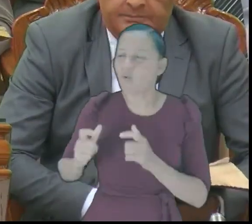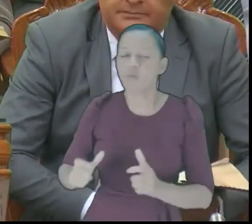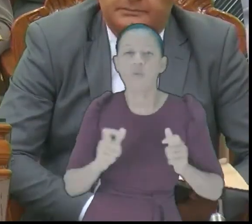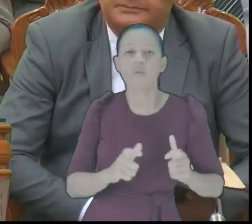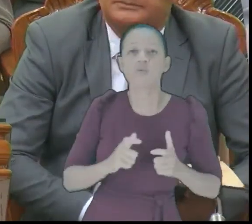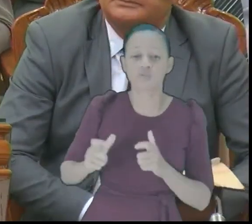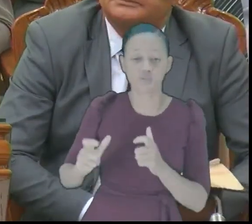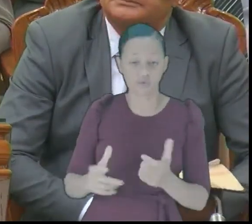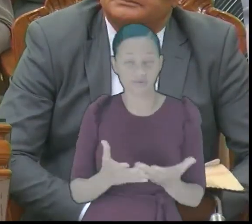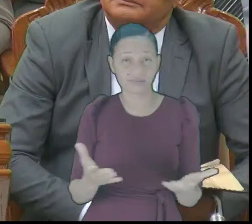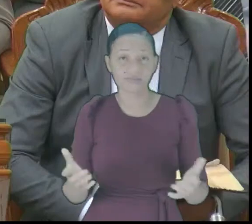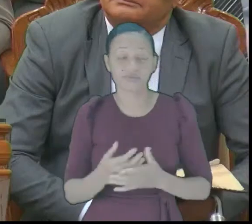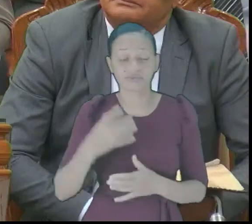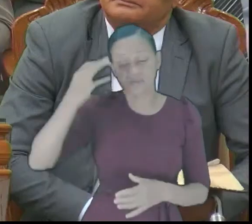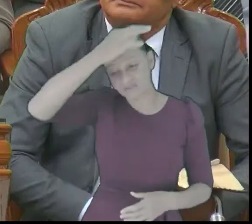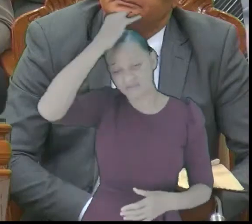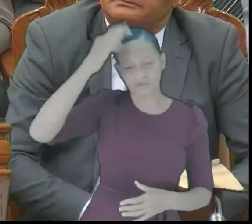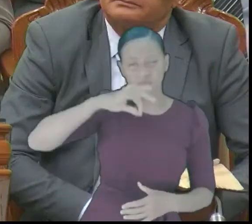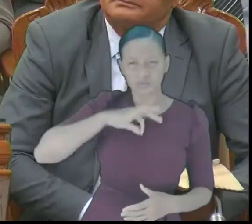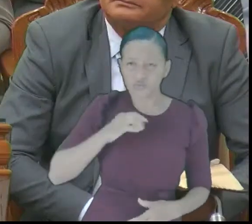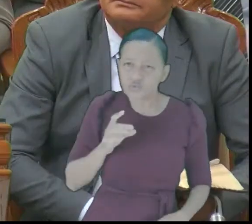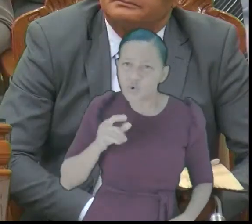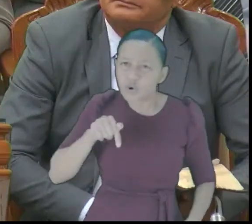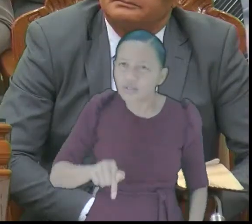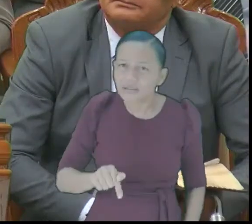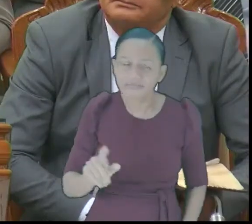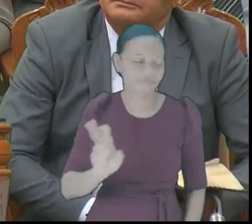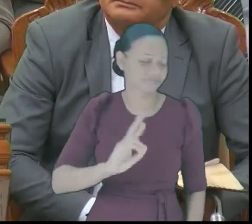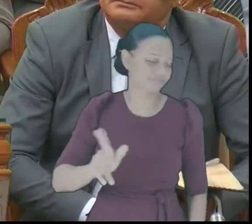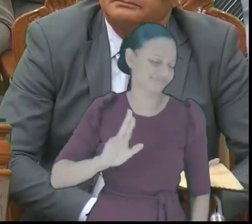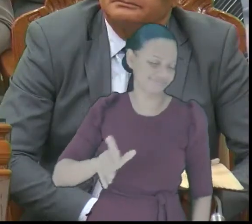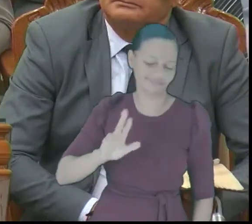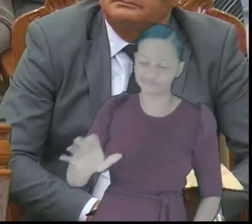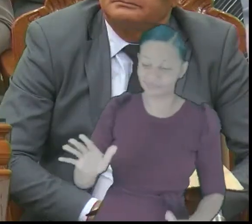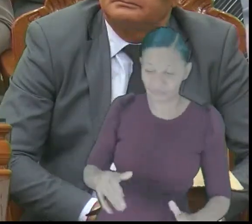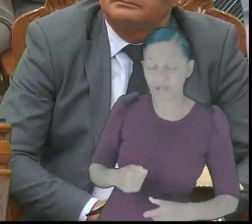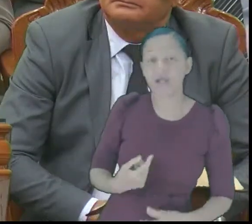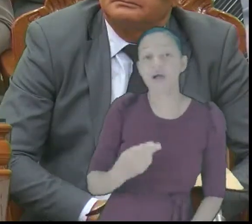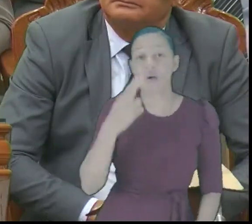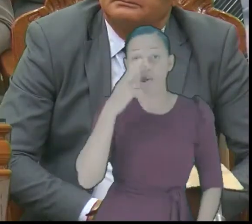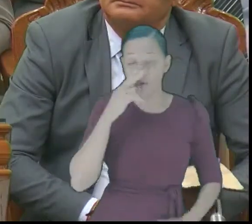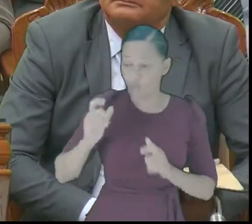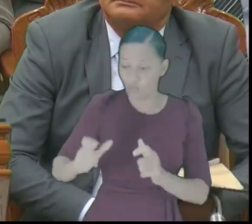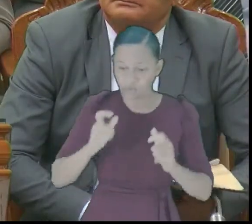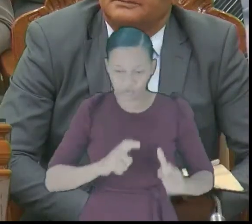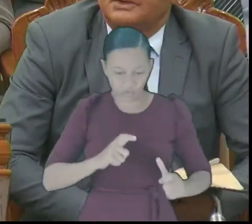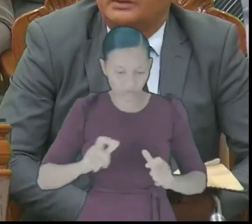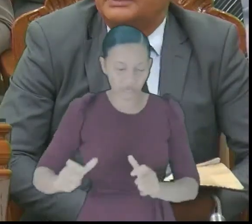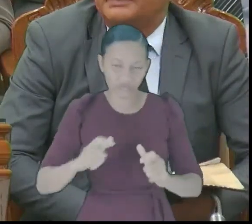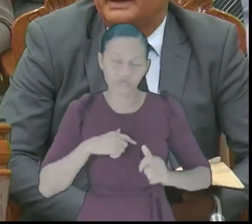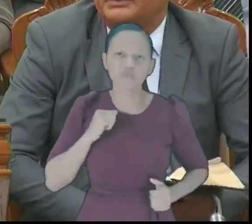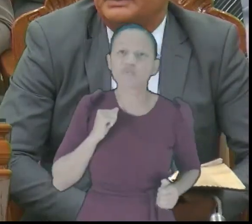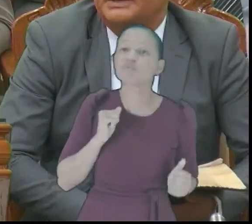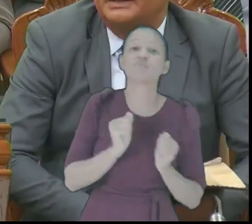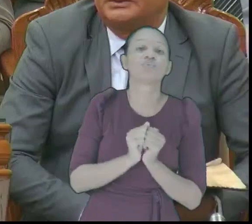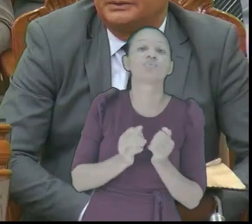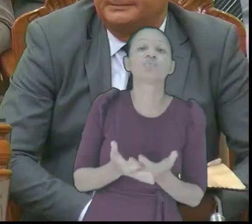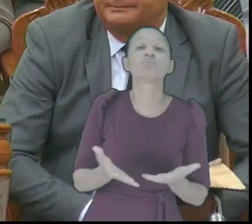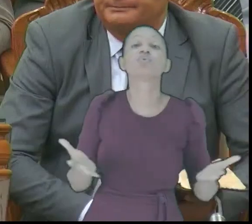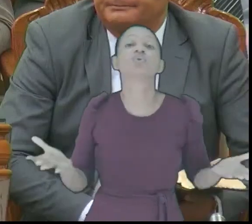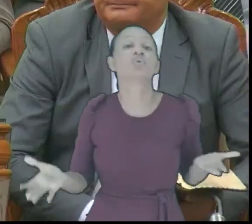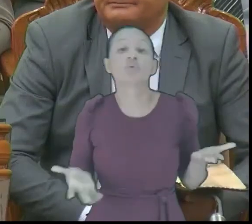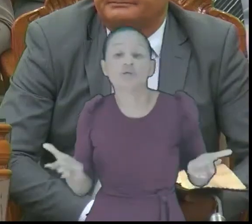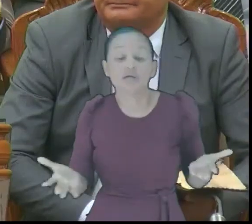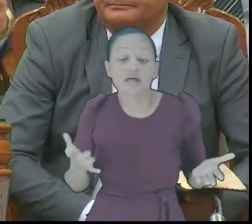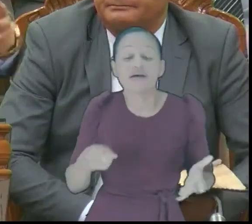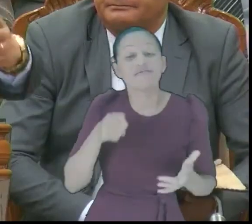vai? O Espírito Santo não só está aqui não. O Espírito Santo não só está na igreja não. O crente, para onde ele vai, ele leva quem dentro dele? Ele leva quem? O